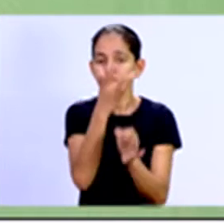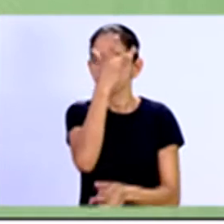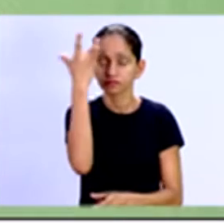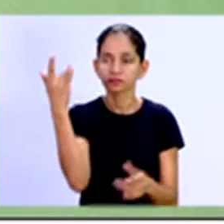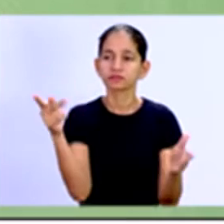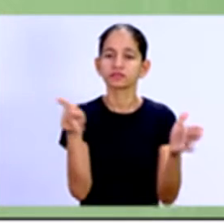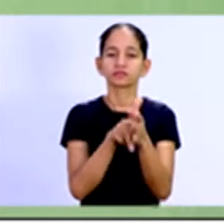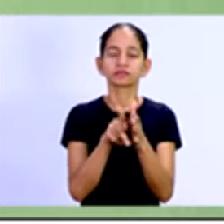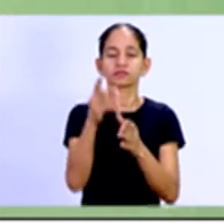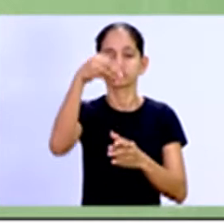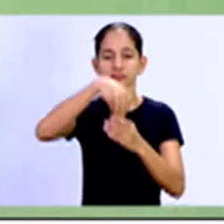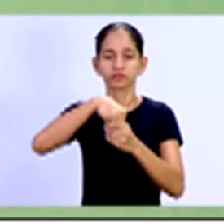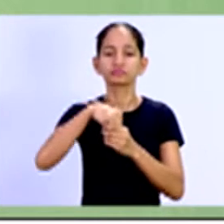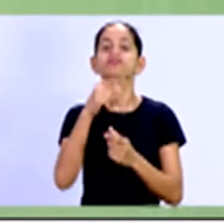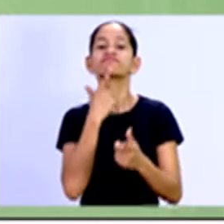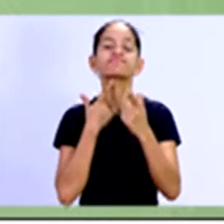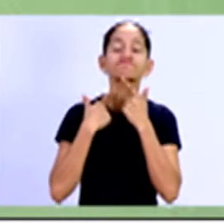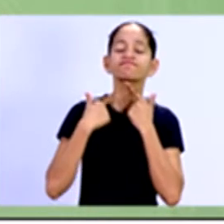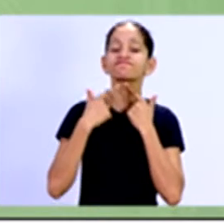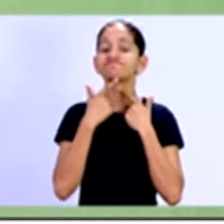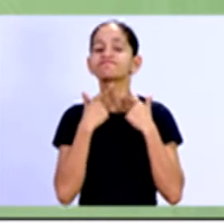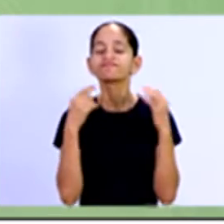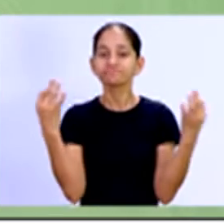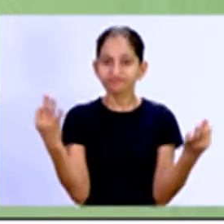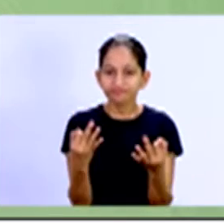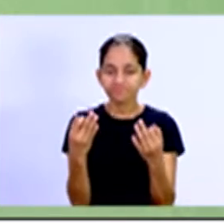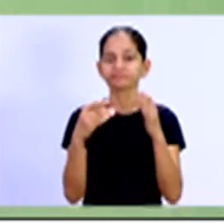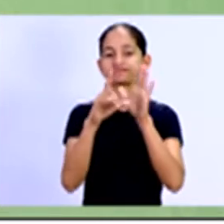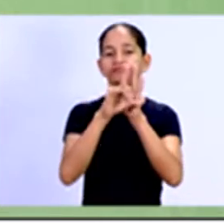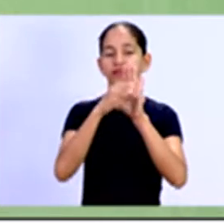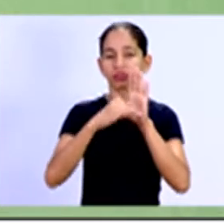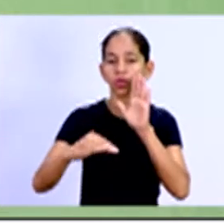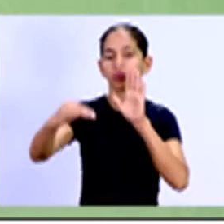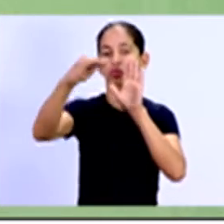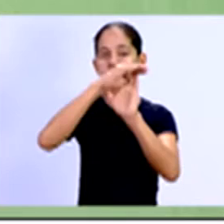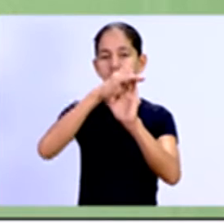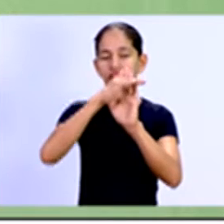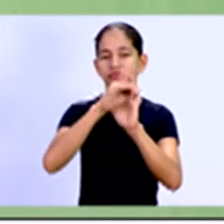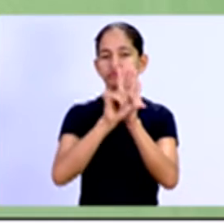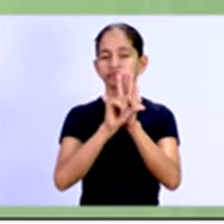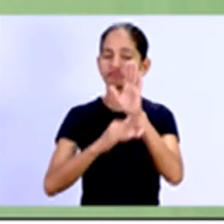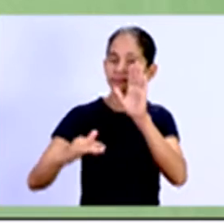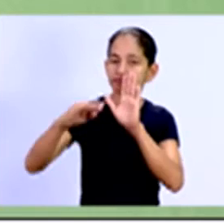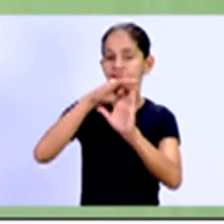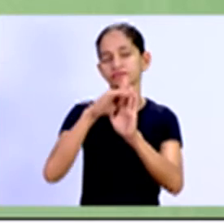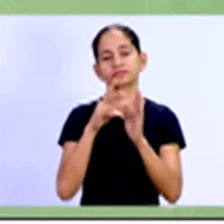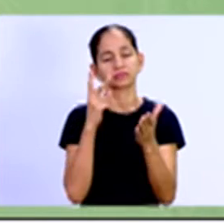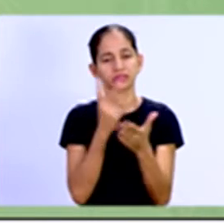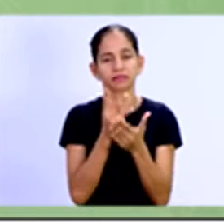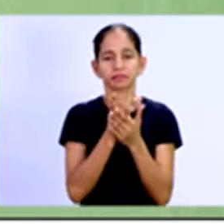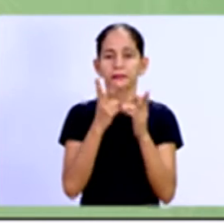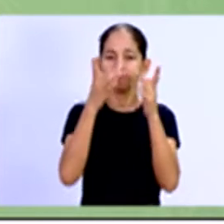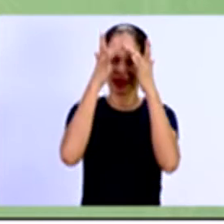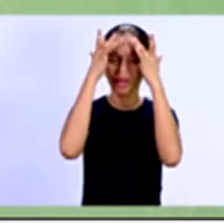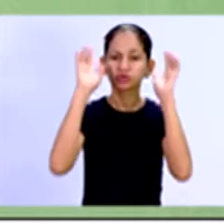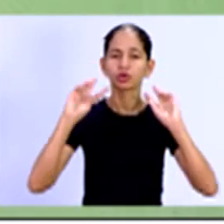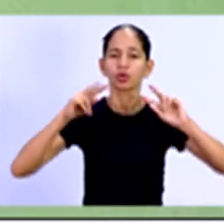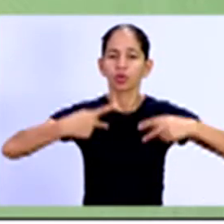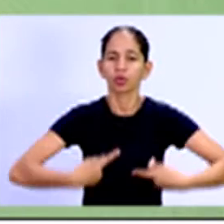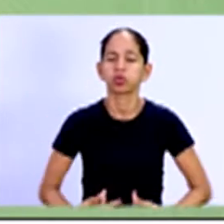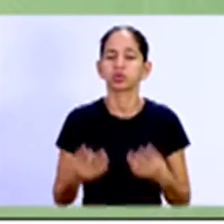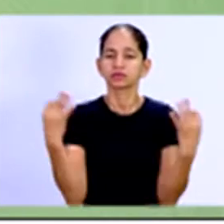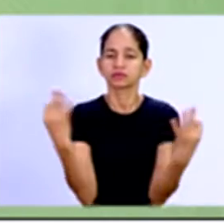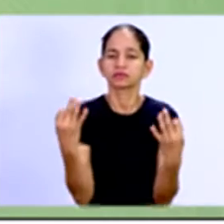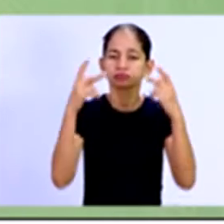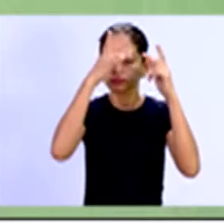na República das Vontades. Haja sempre de tal modo que trate a humanidade, tanto na sua